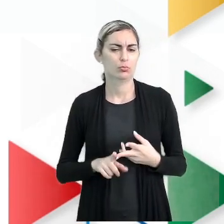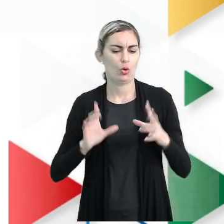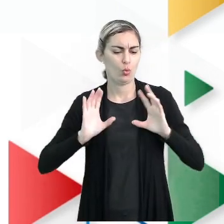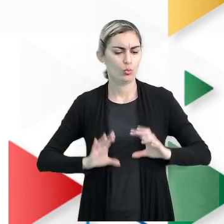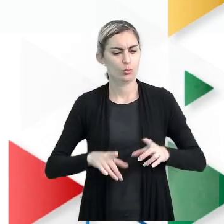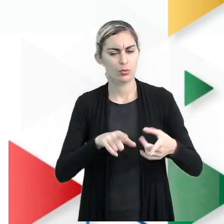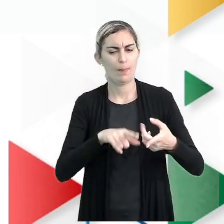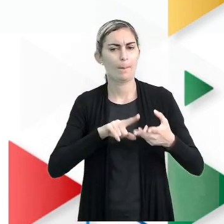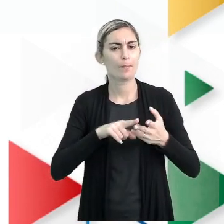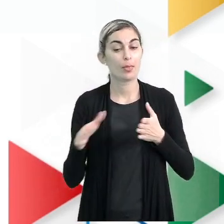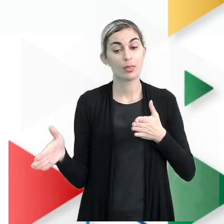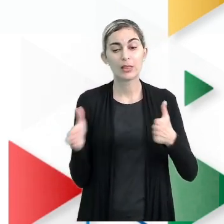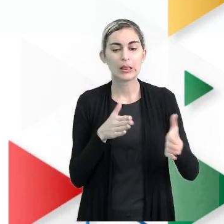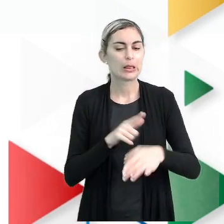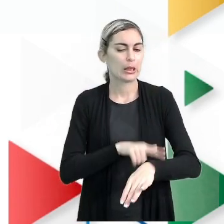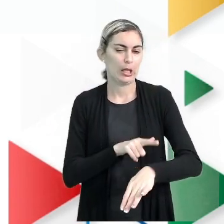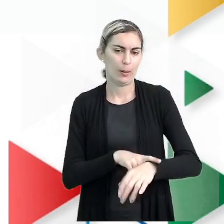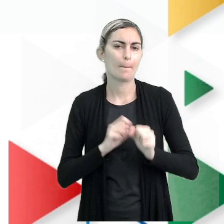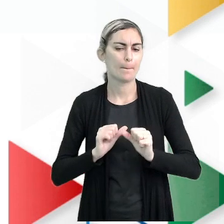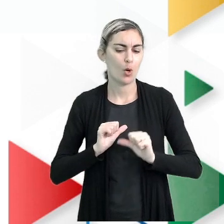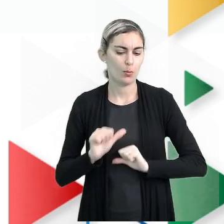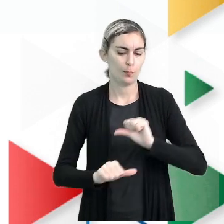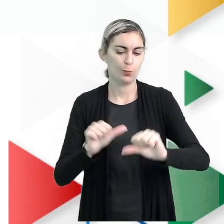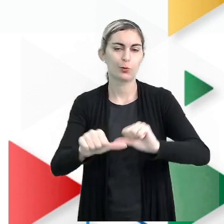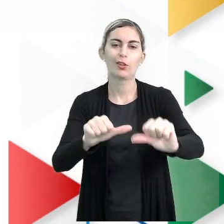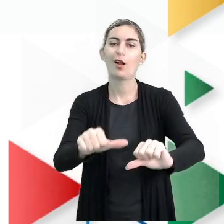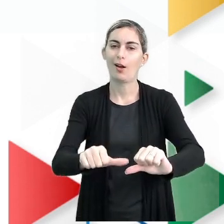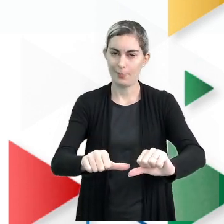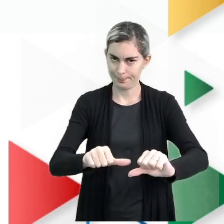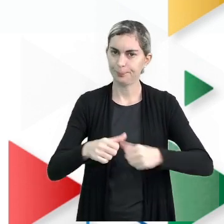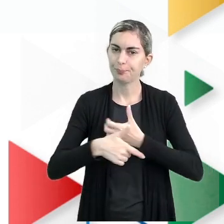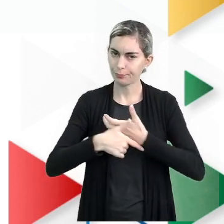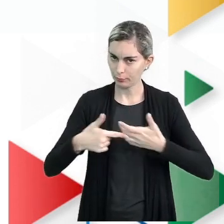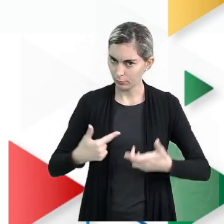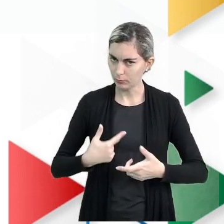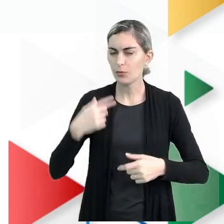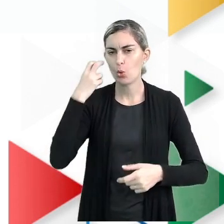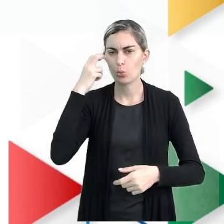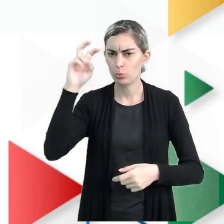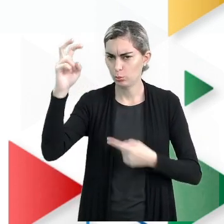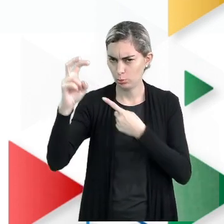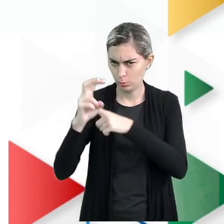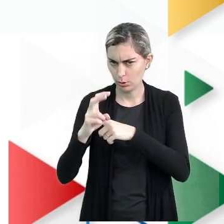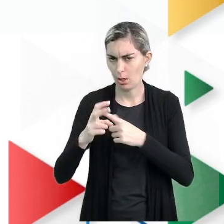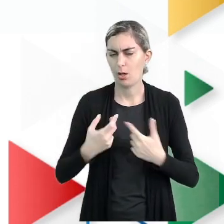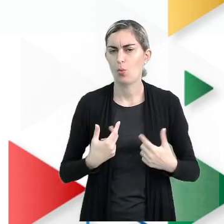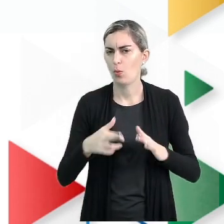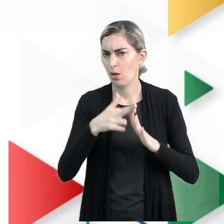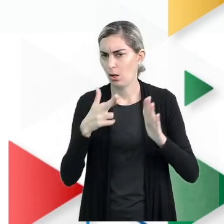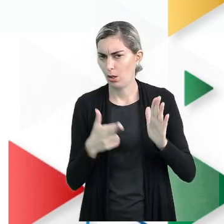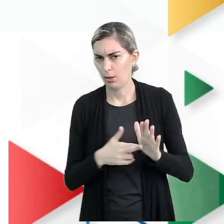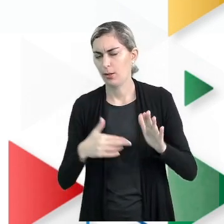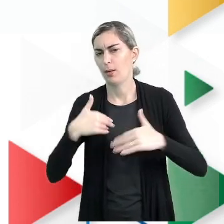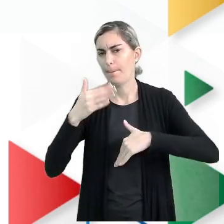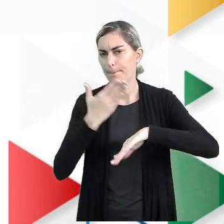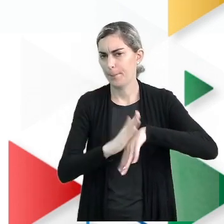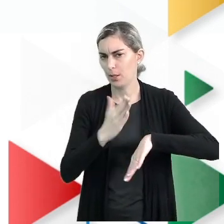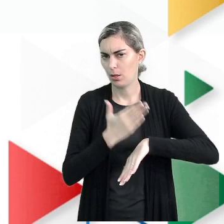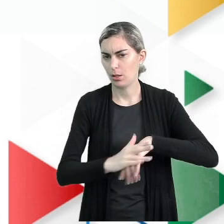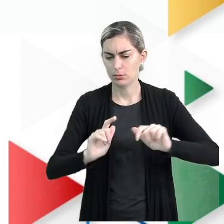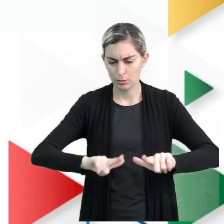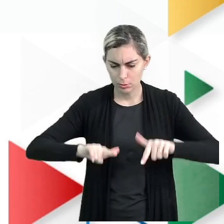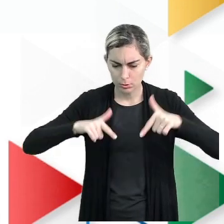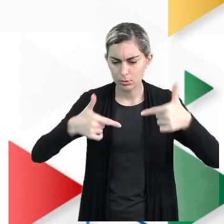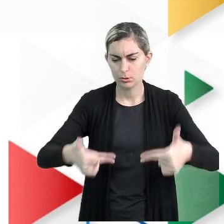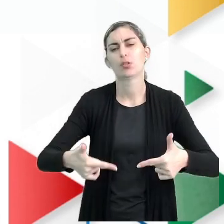processo temporal, tá? Porque pode sofrer uma mutação, é um processo cultural, conduta de regra, prática, ação